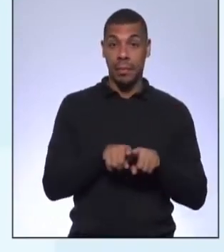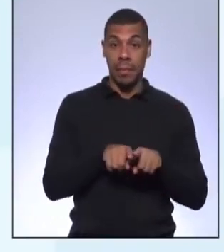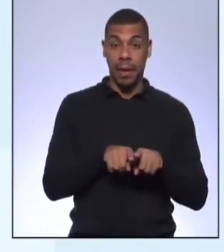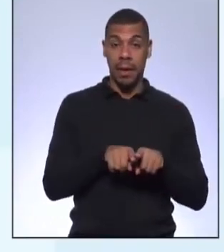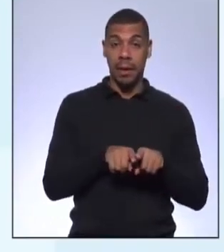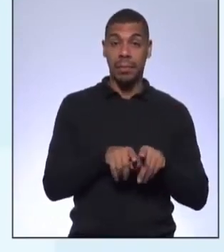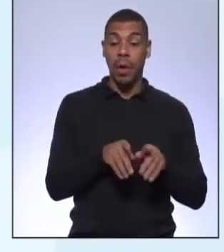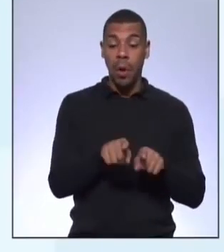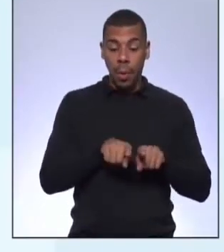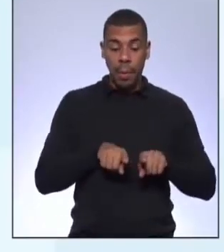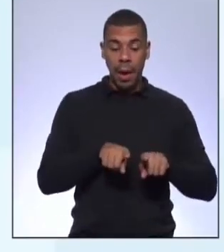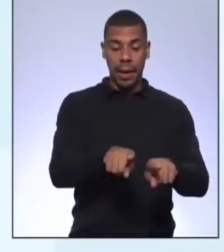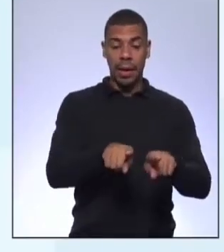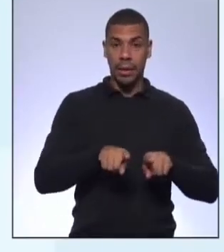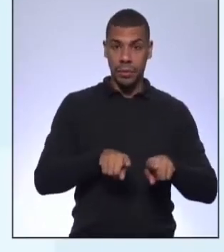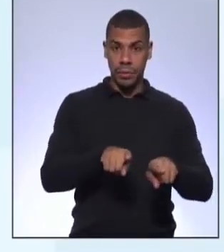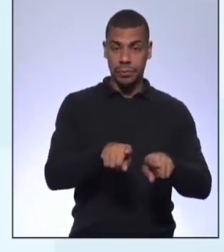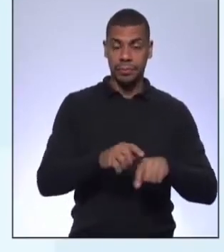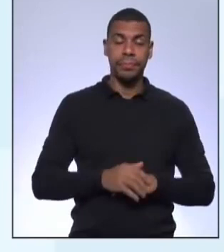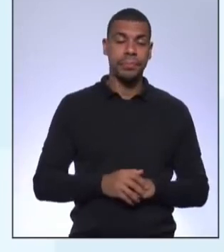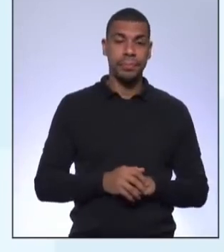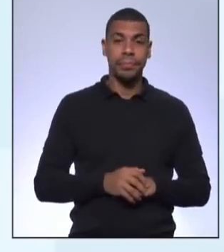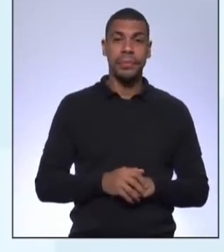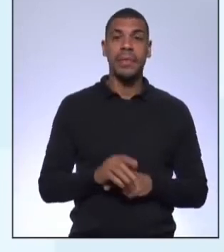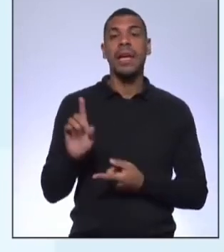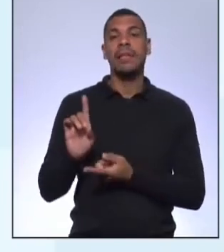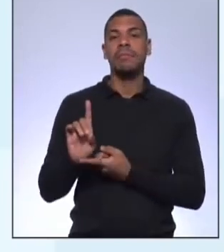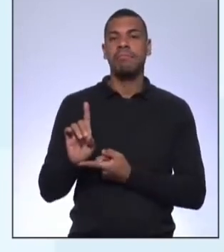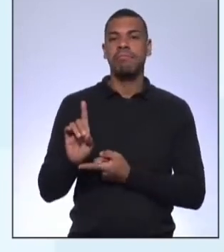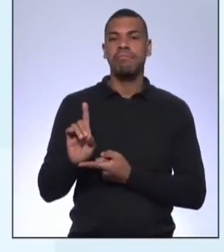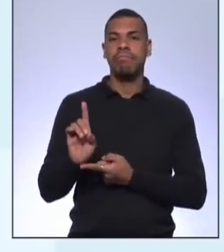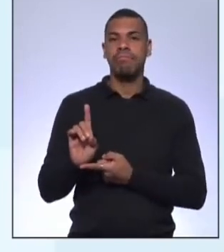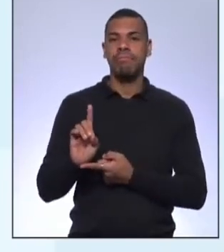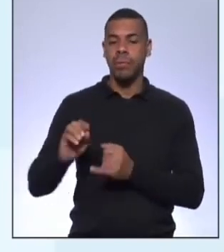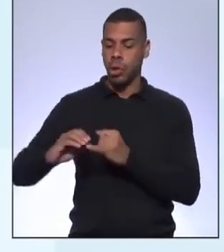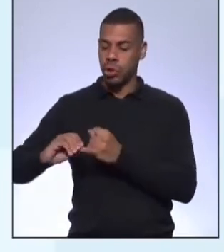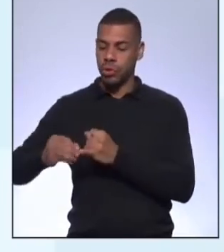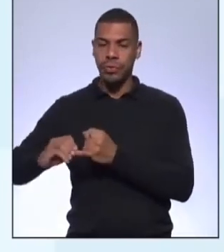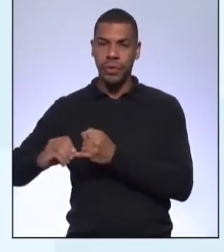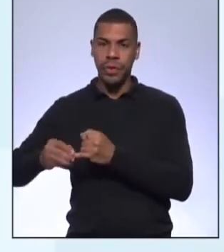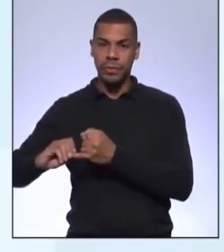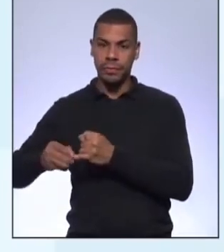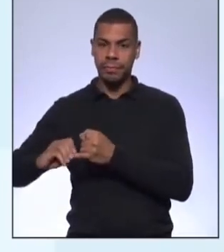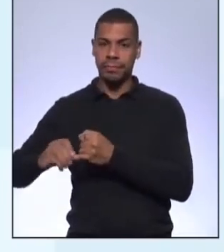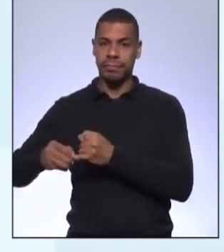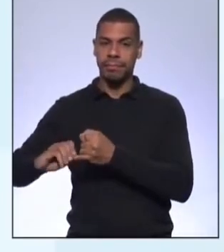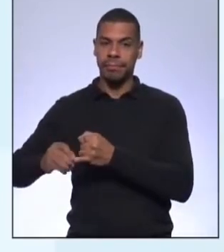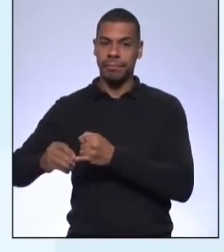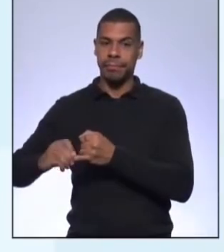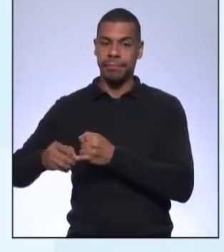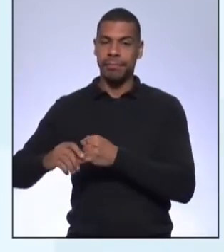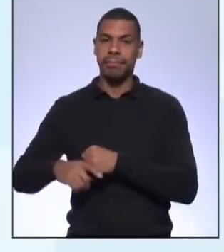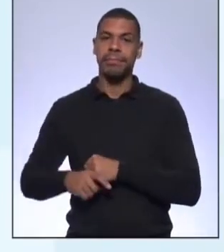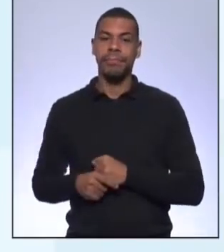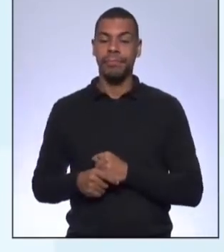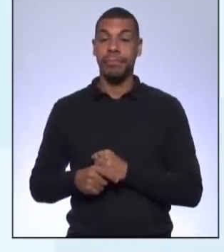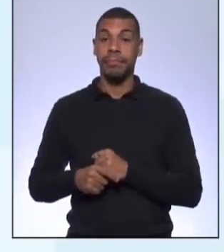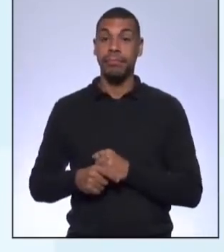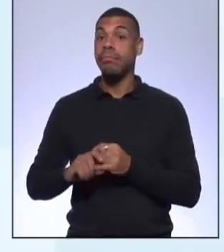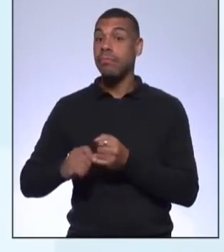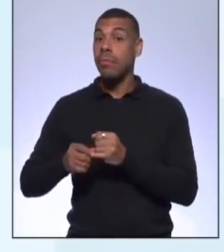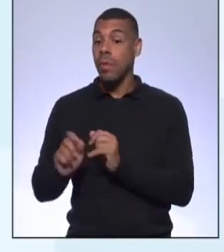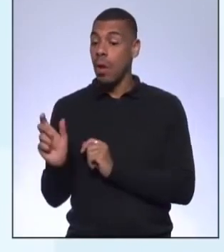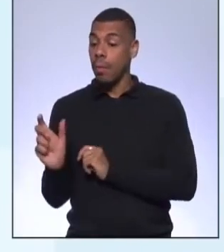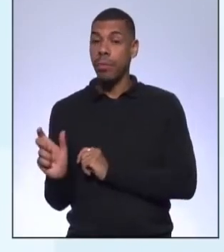pares paralelos, tá ok? E ali na resposta D, a produção de milho é o dobro ou 2 vezes maior que a produção de feijão. Tudo